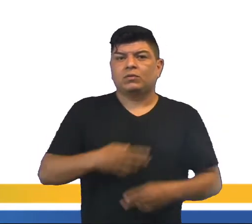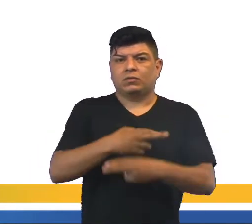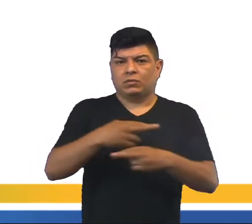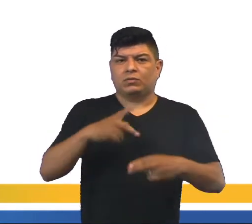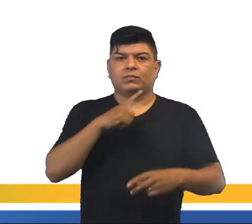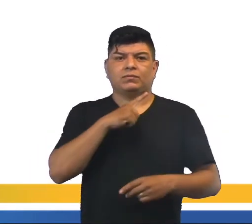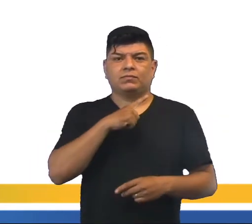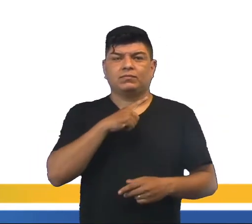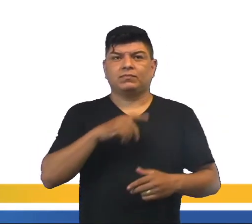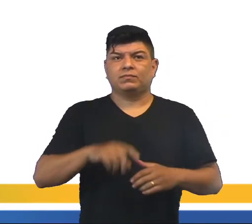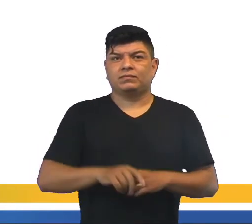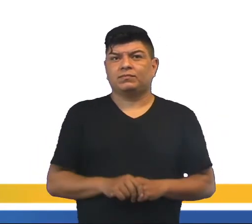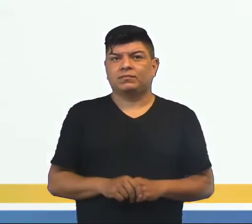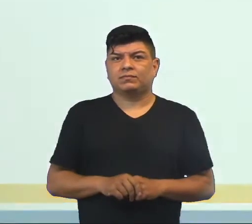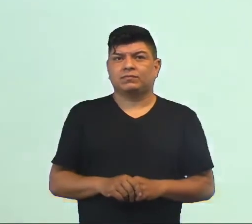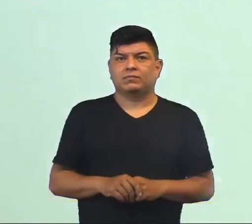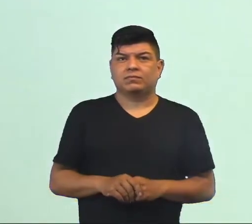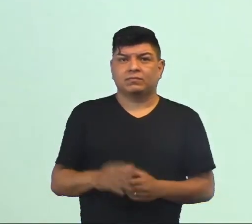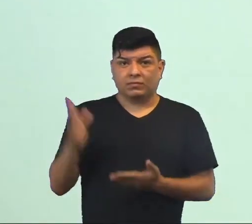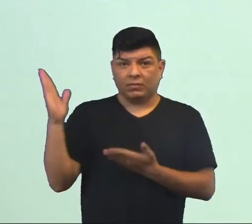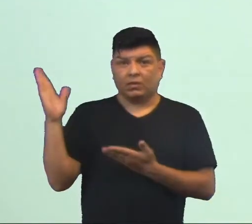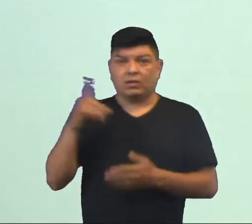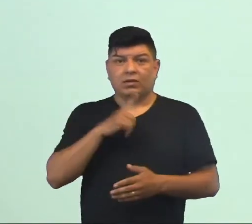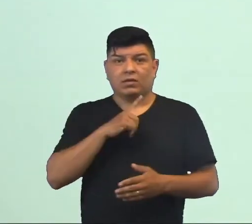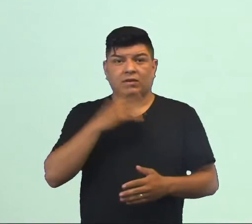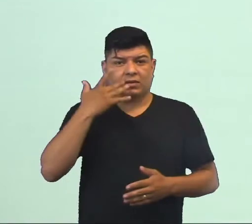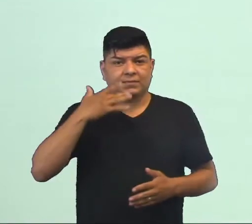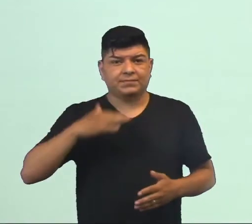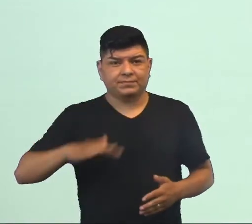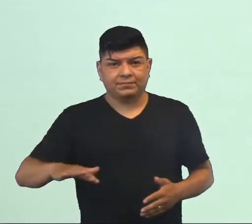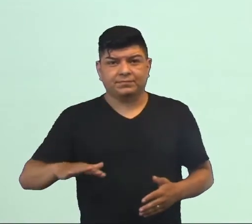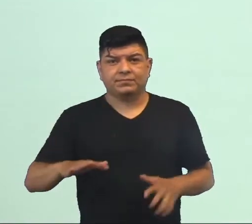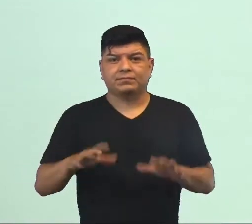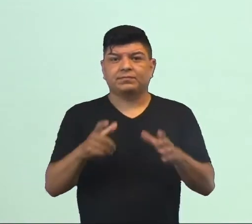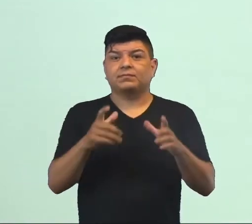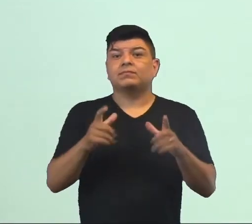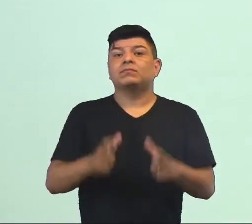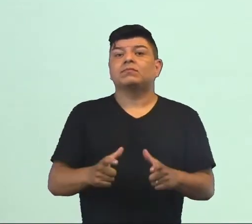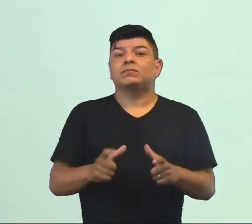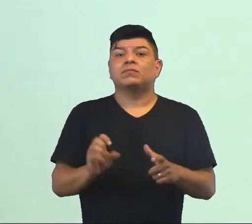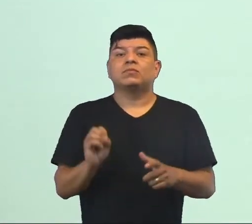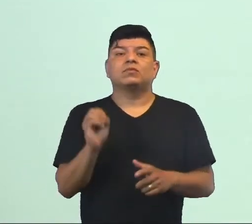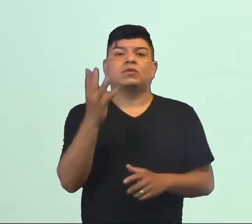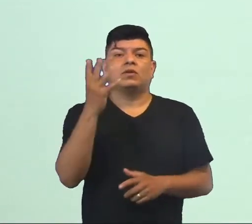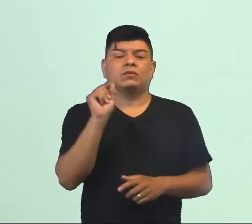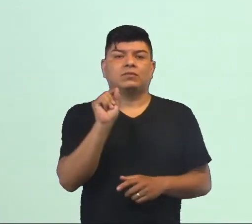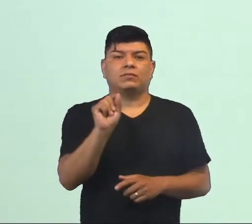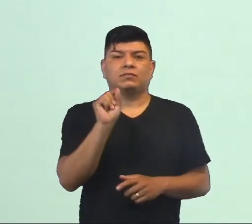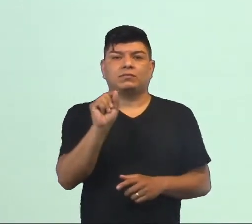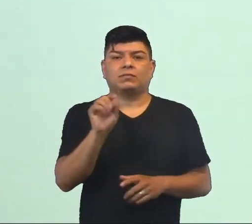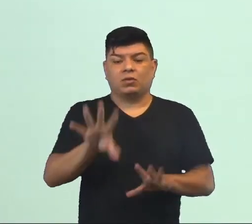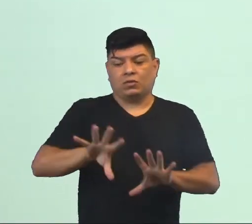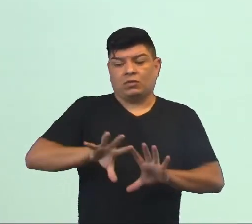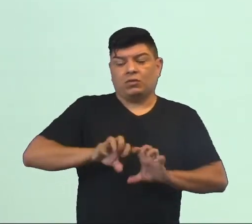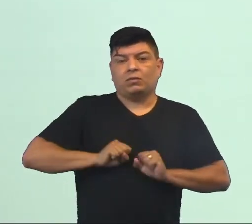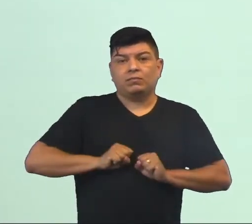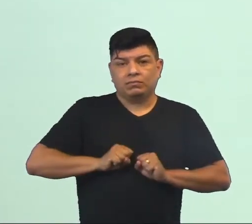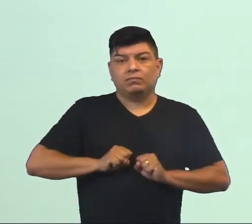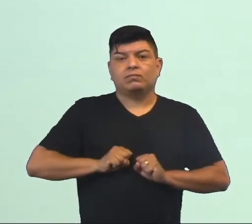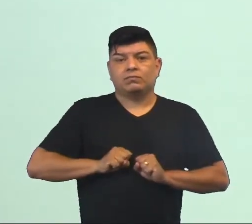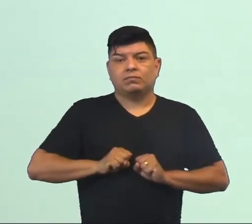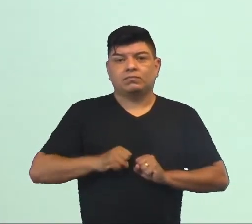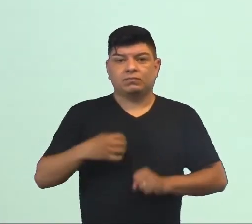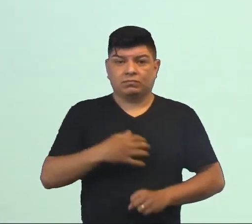digestão. Então, nesse momento, crianças, é onde acontece a absorção do que o